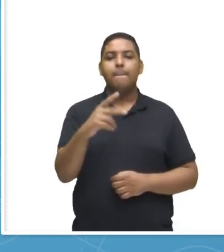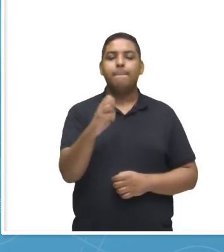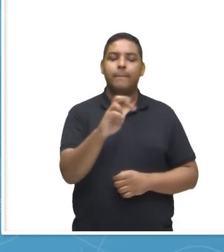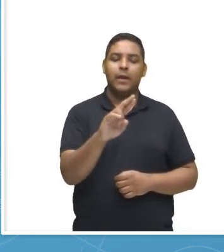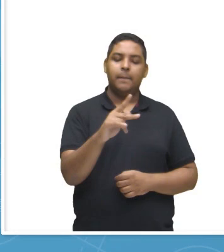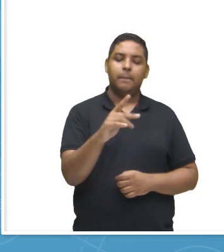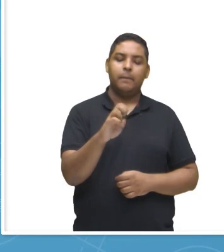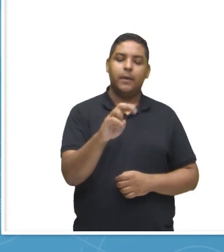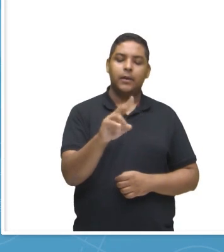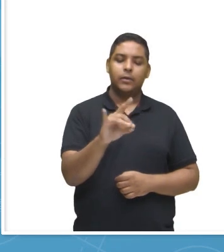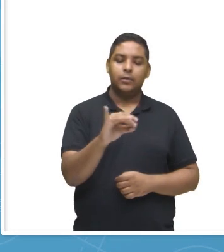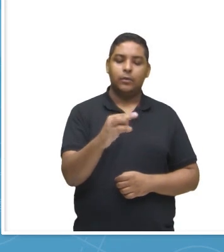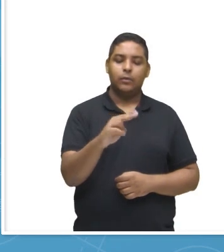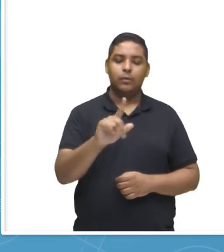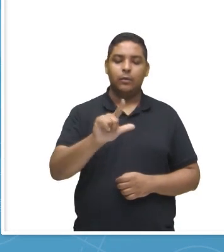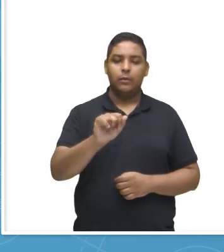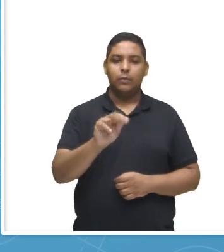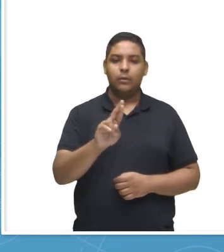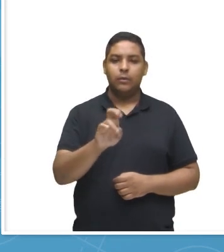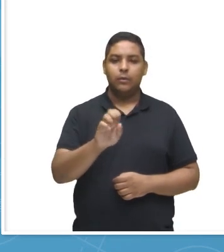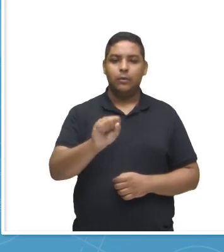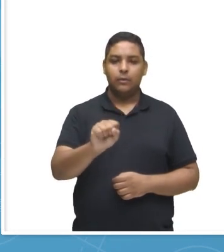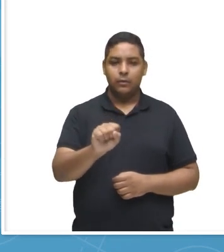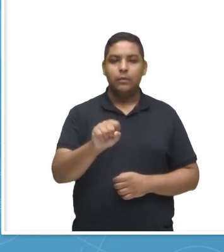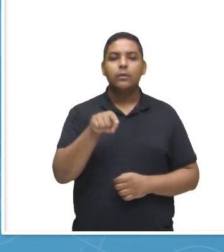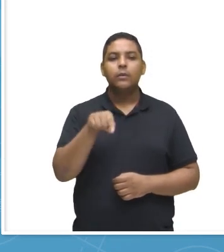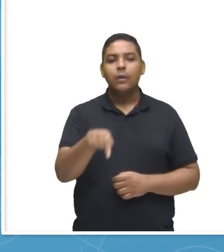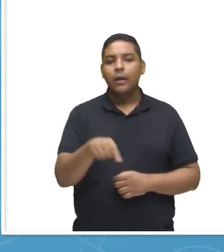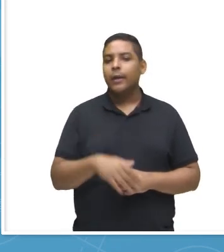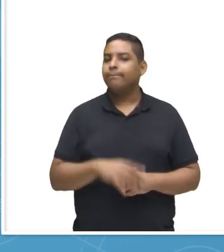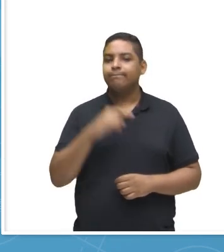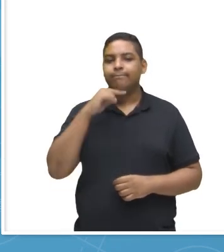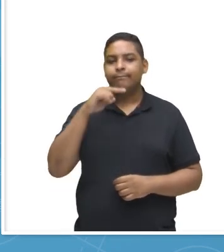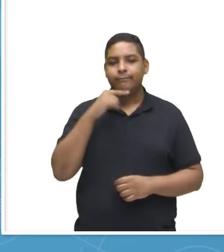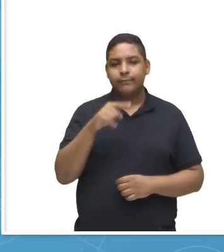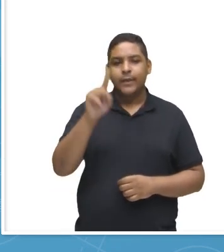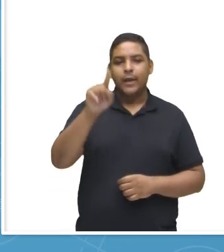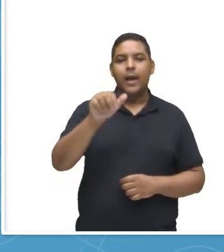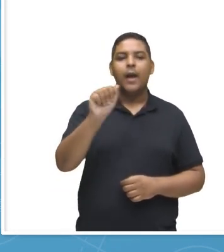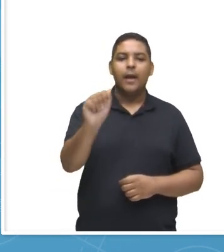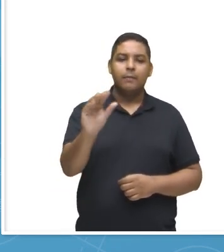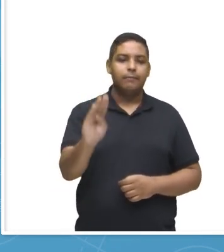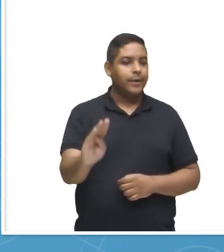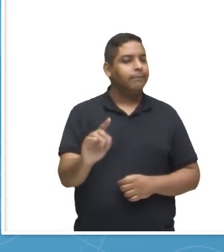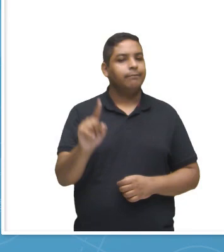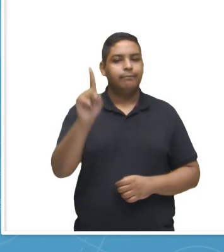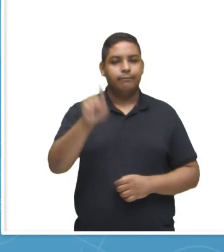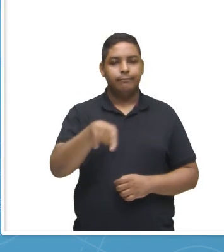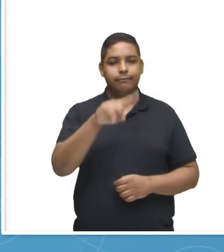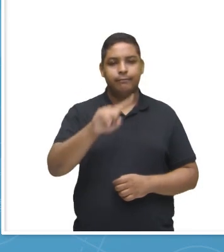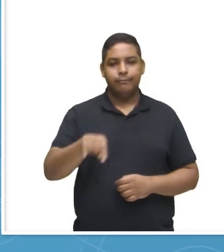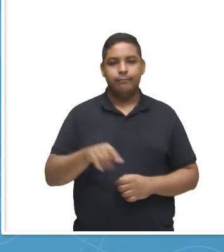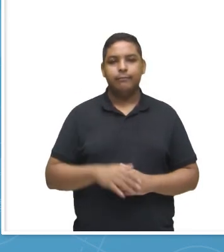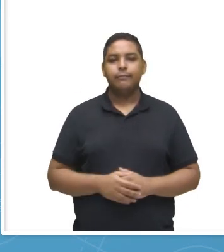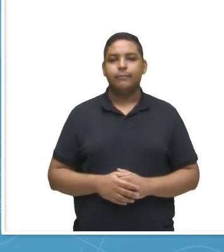perpendiculares. Não possuem nenhum ponto em comum, também de forma nenhuma. Se elas não possuem ponto nenhum em comum, elas são